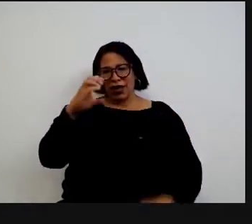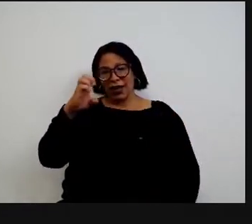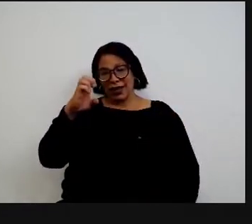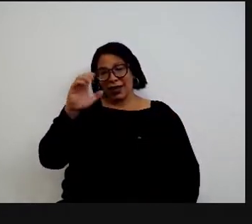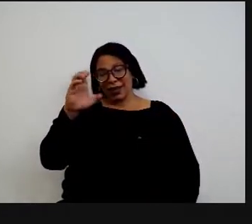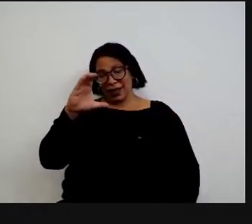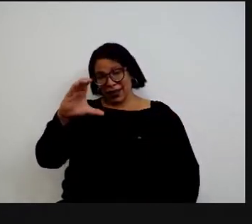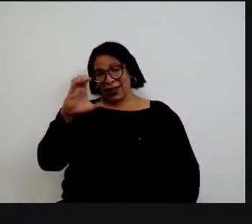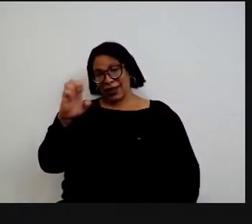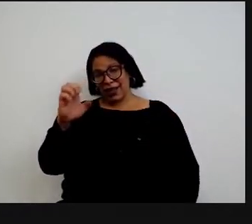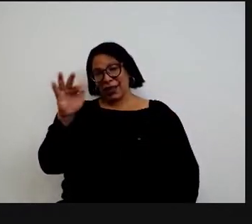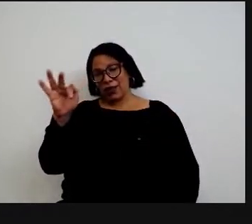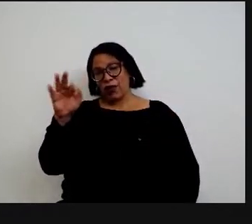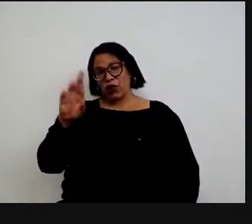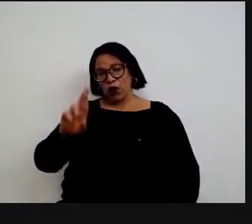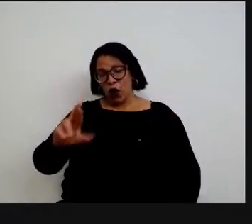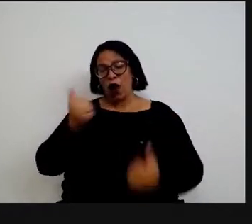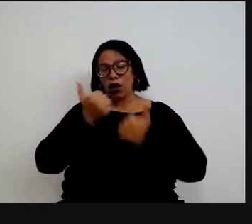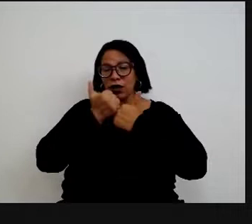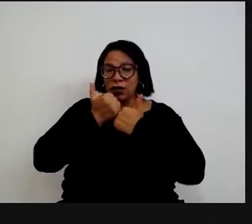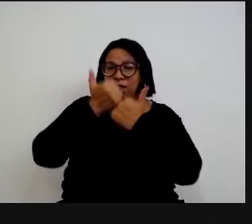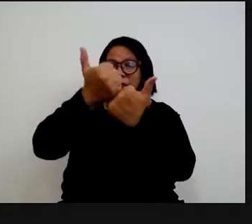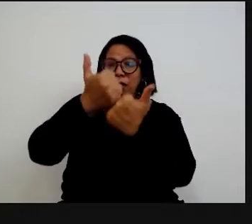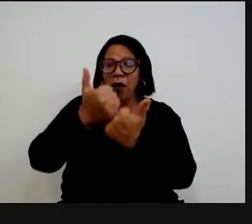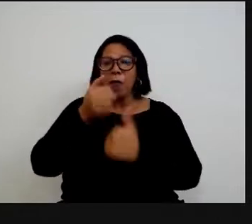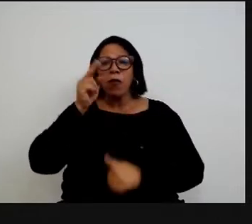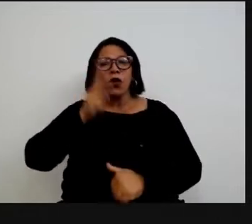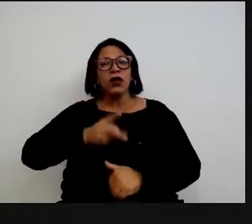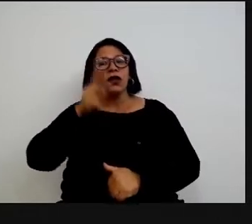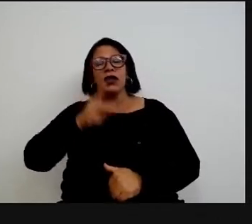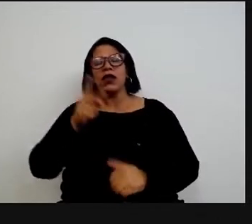esteve apoiando, e a gente tem aqui